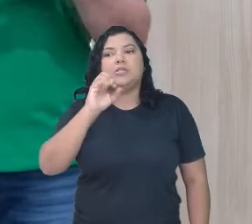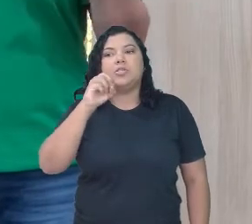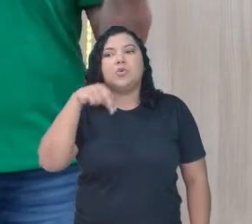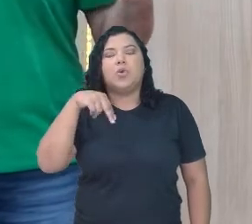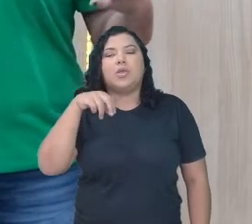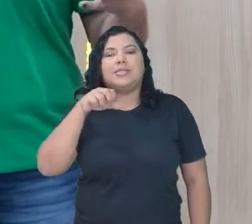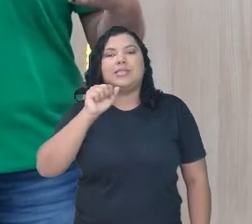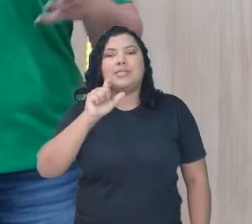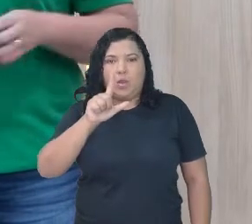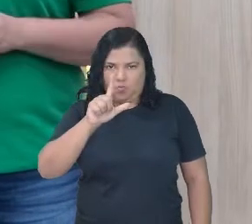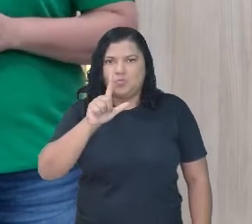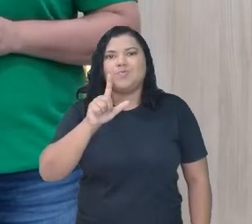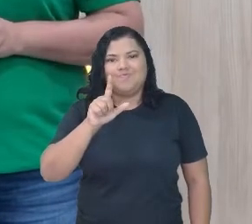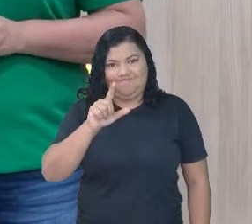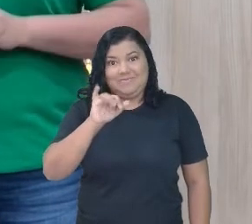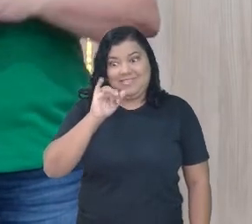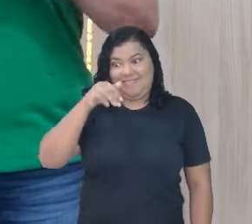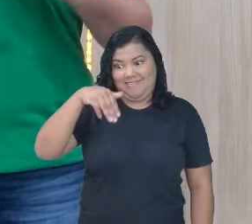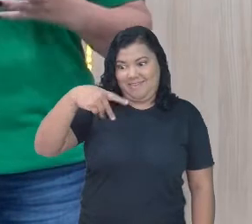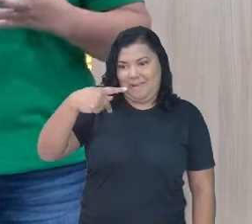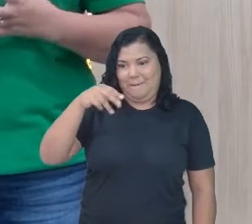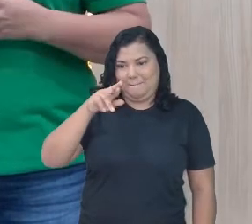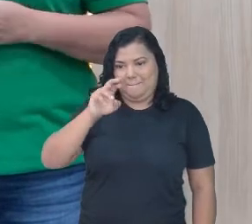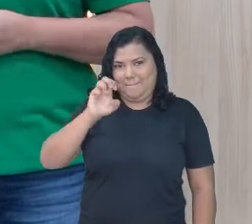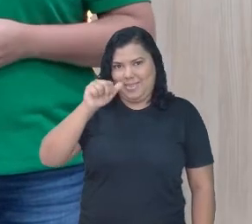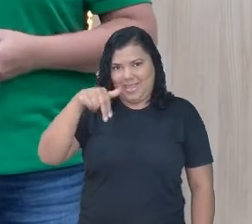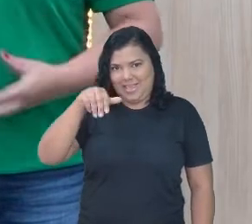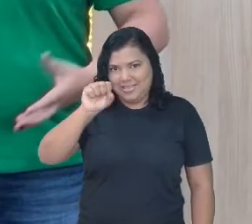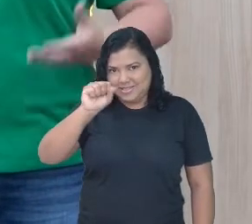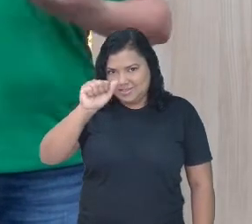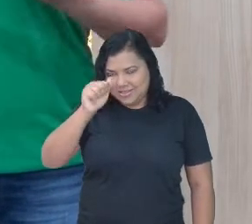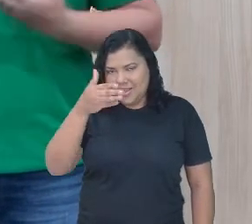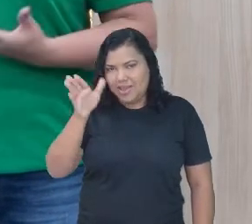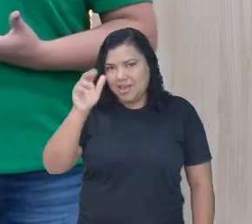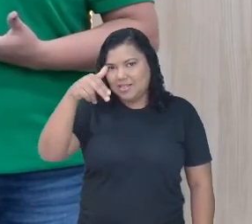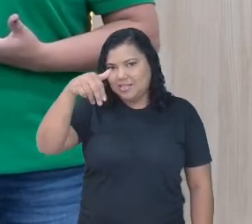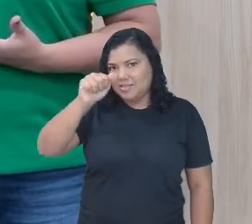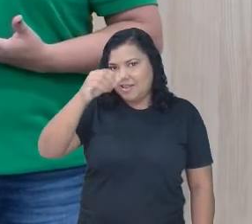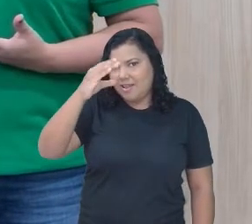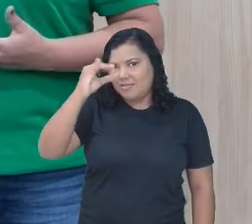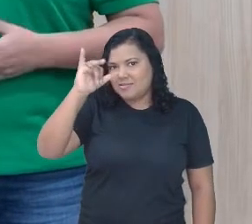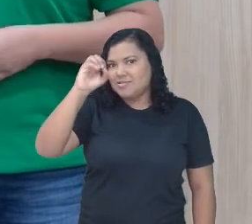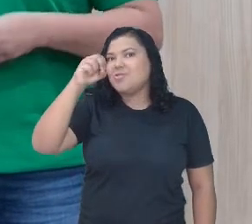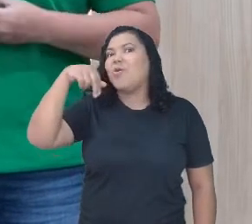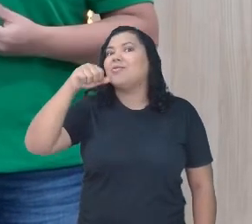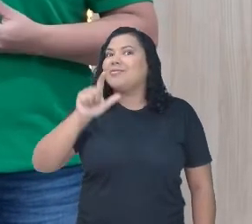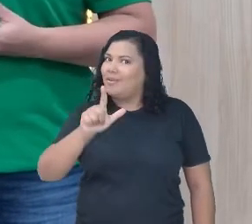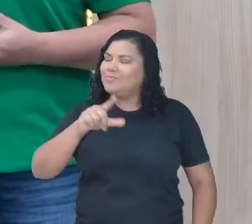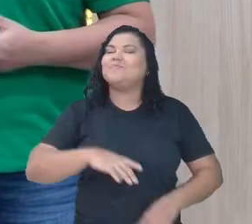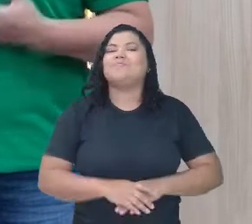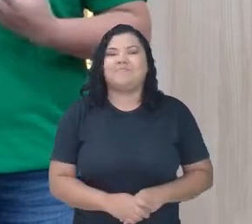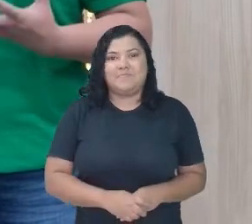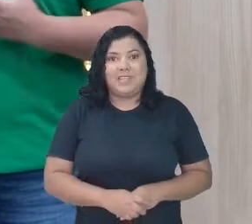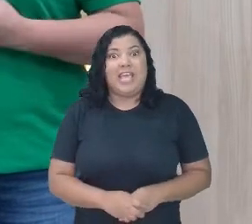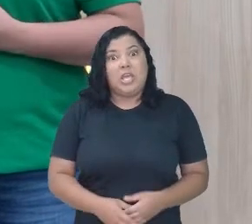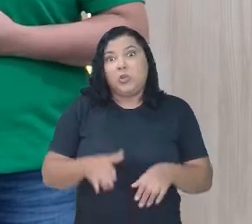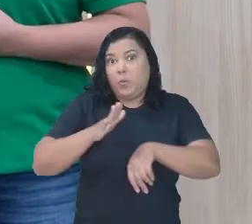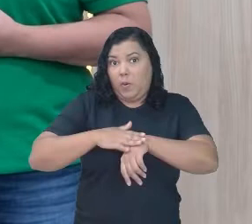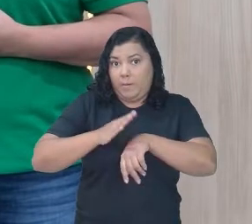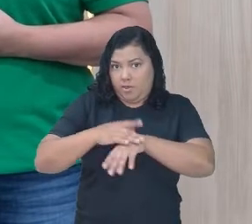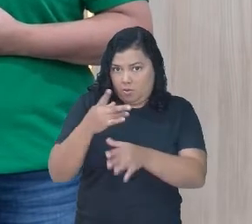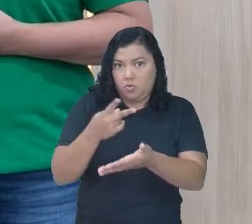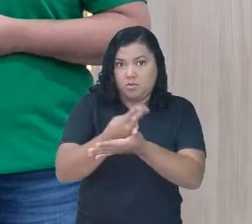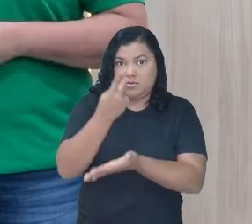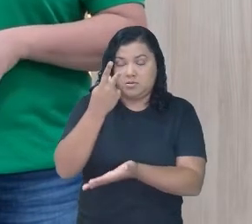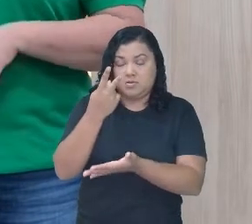uma novidade, não é? No país. Então, a família real chega e traz a